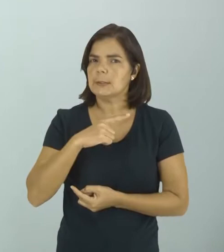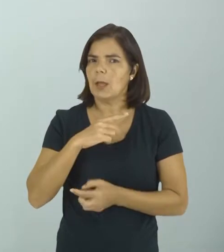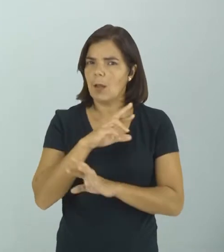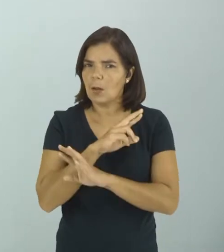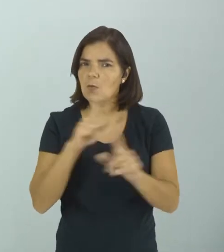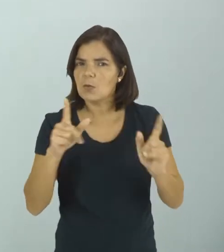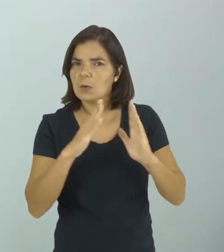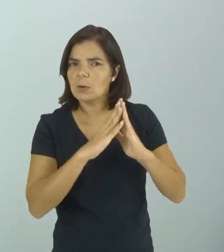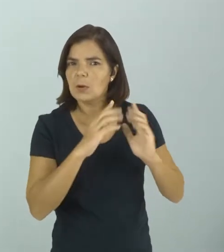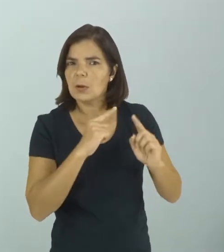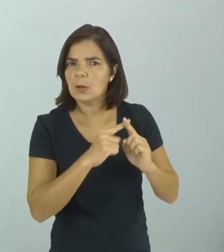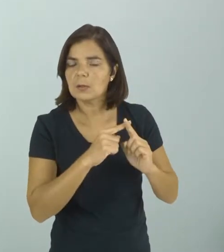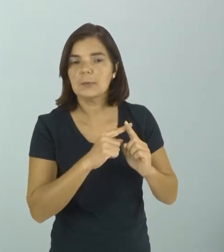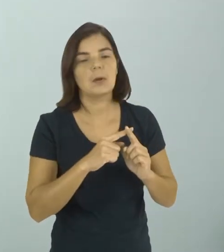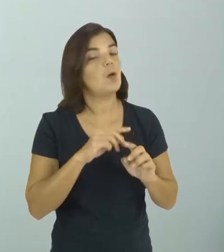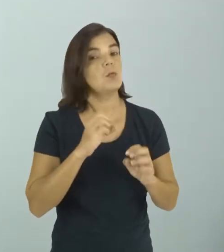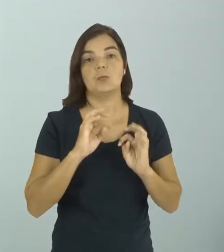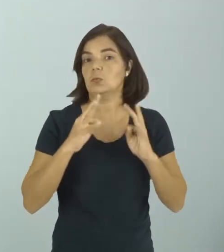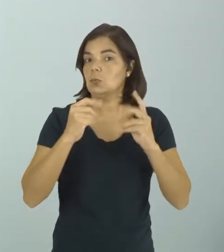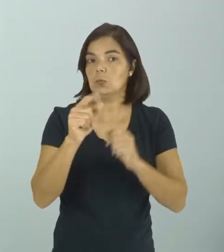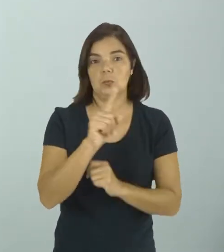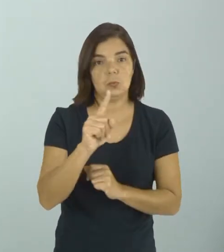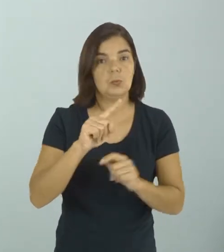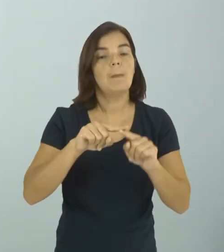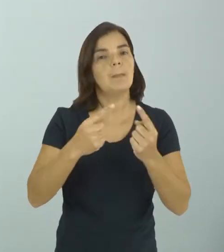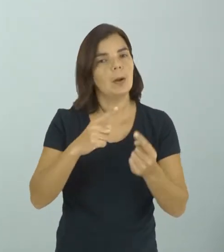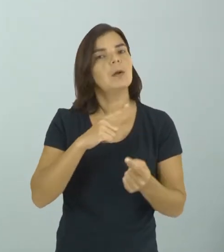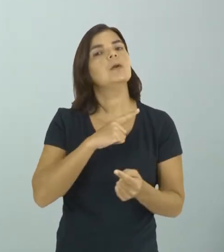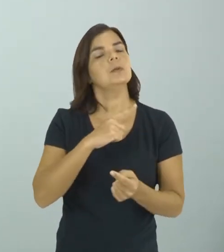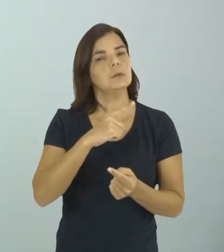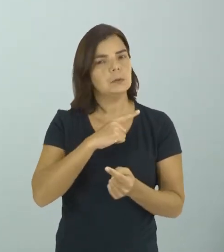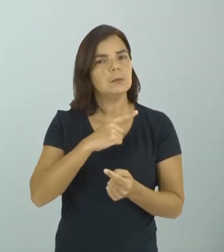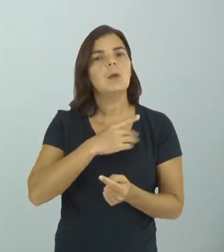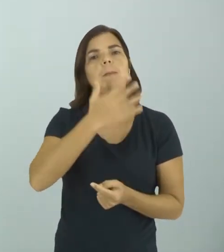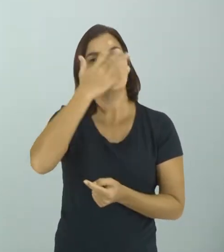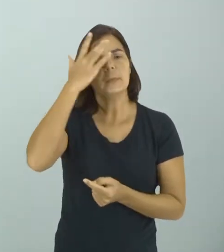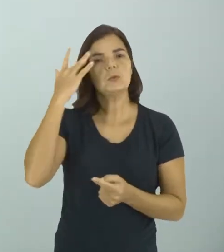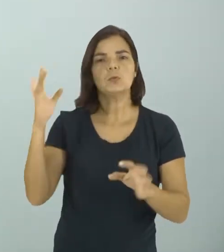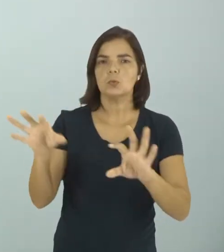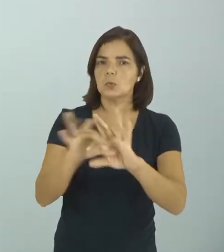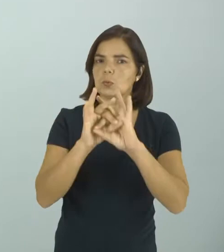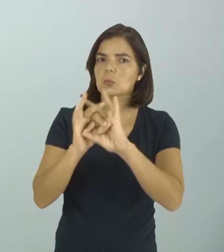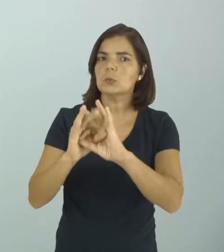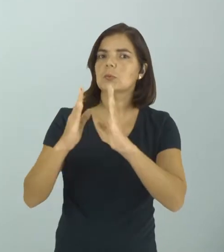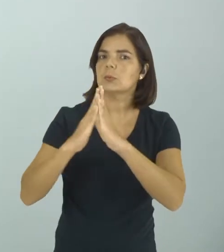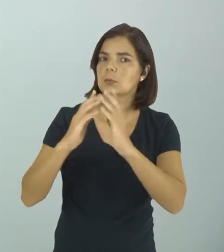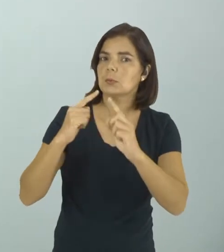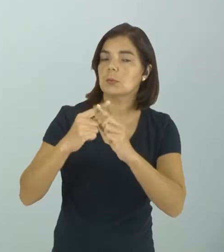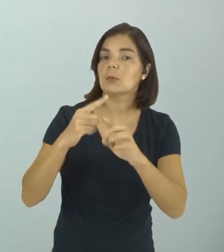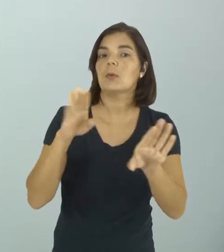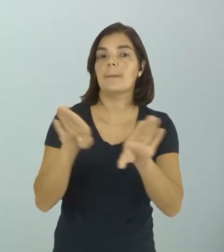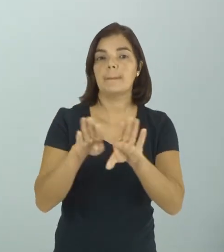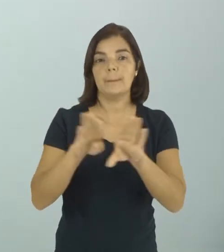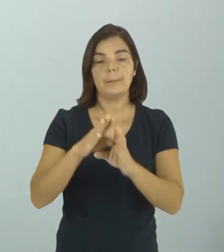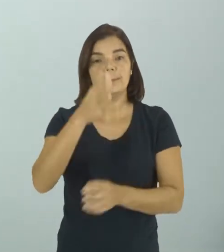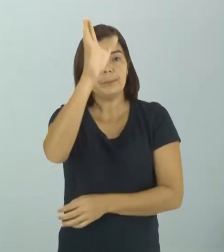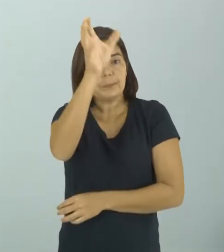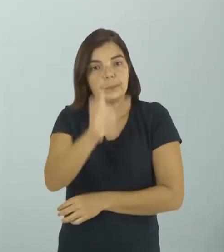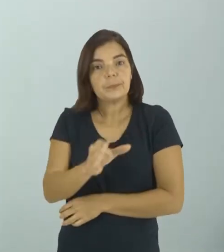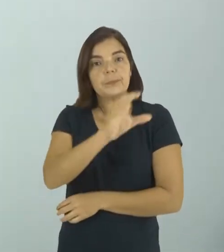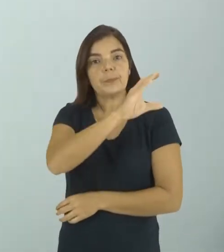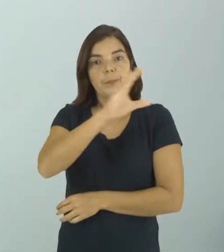contrários à igreja? Nem todos, pessoal, porque nós temos muitos artistas que são ligados à igreja, porque a Igreja Católica